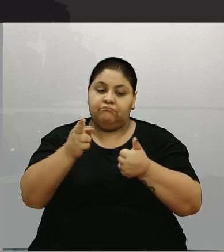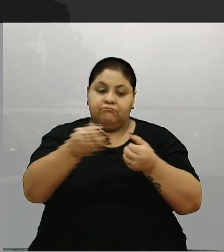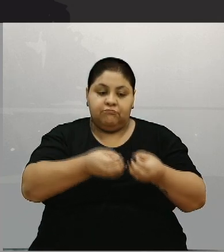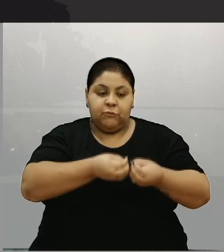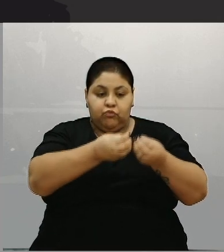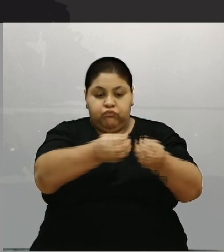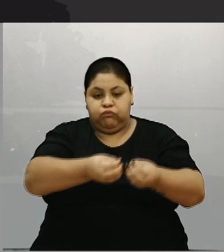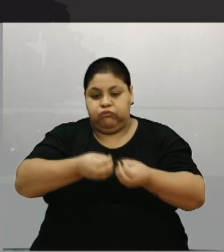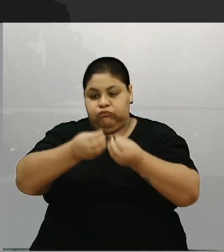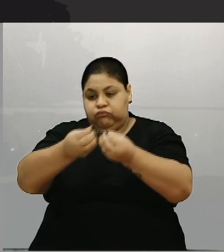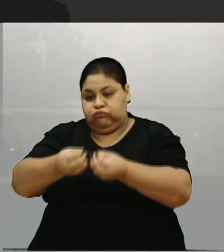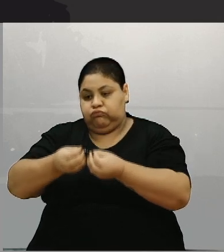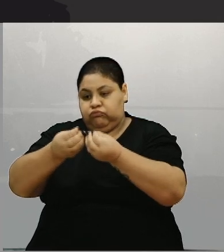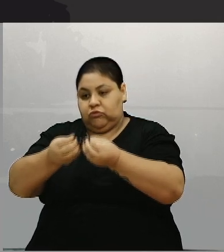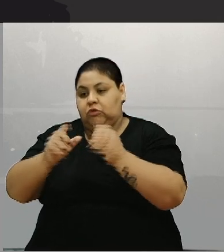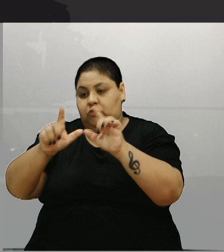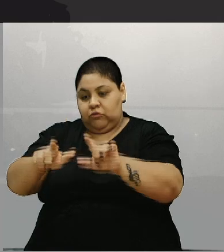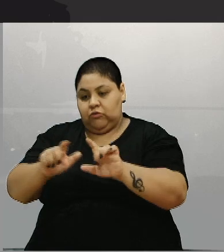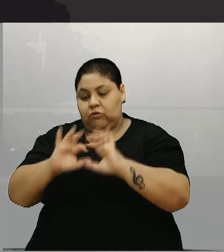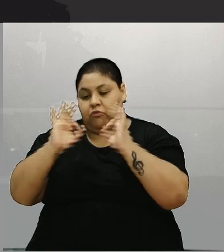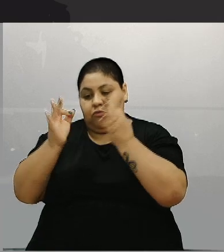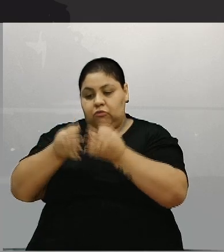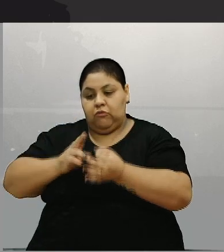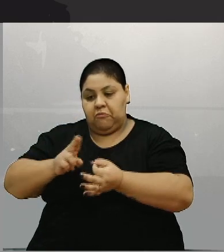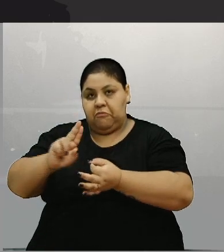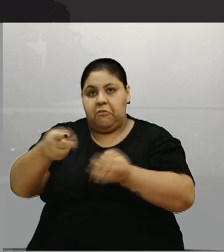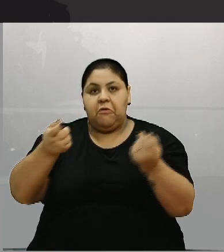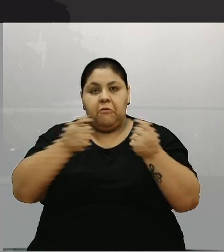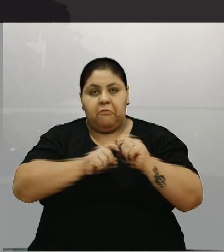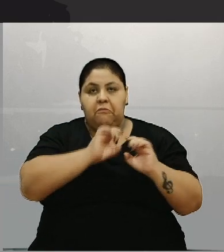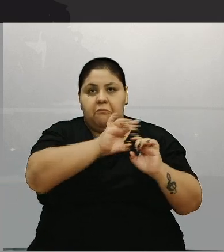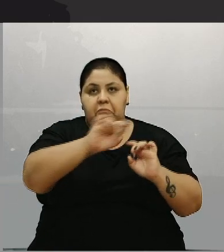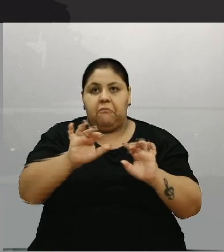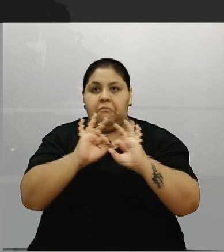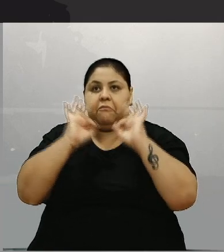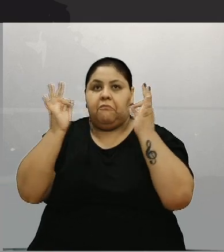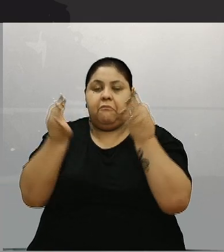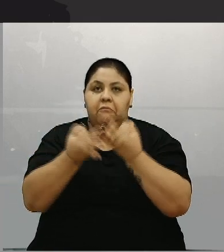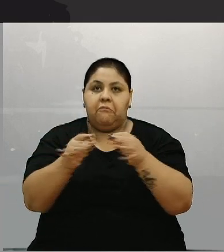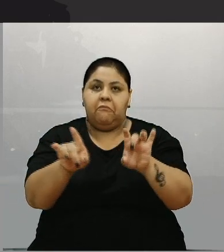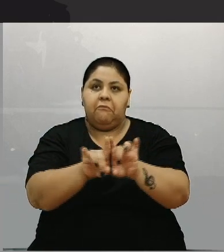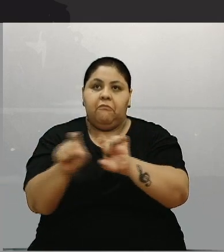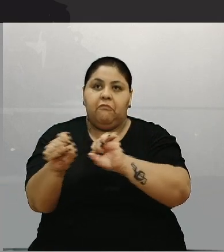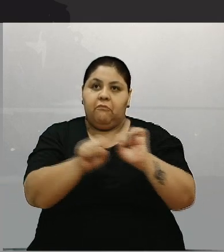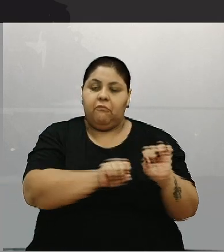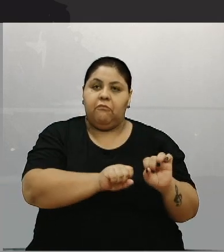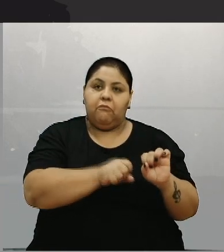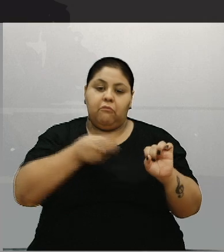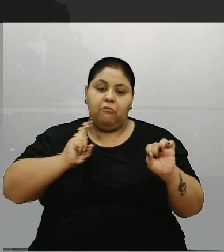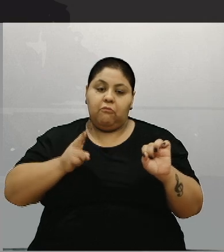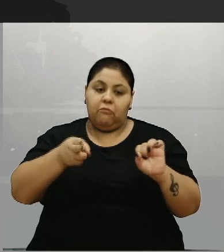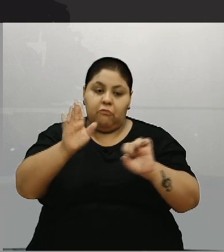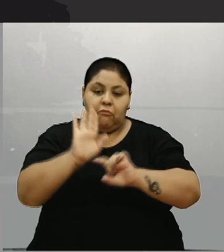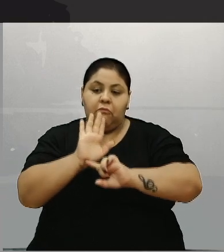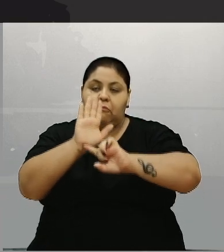entregas e indo aos locais e continuando a entender as necessidades de cada família para que a gente consiga seguir